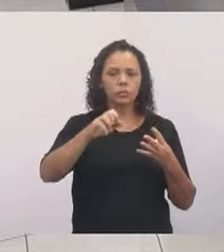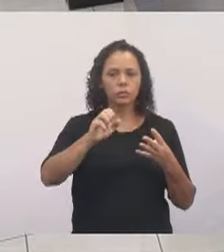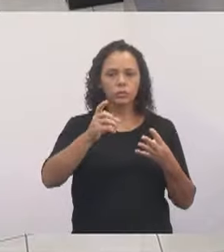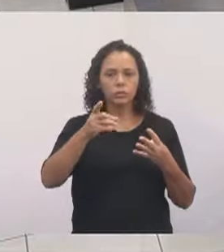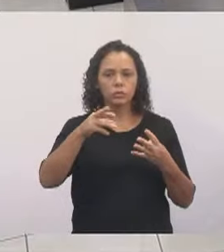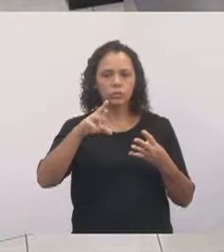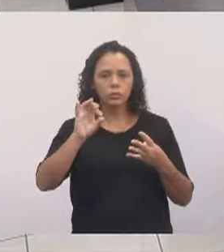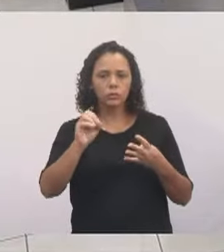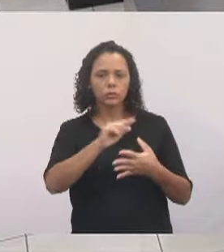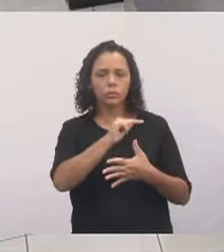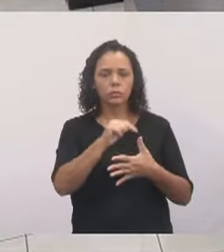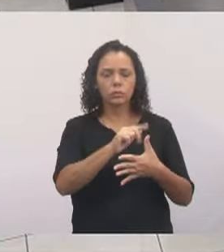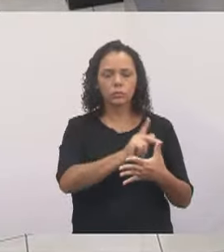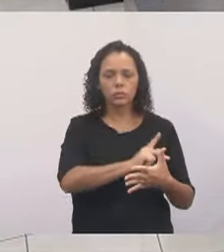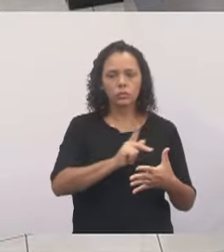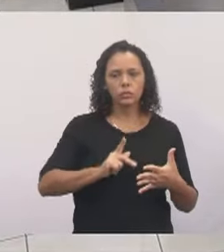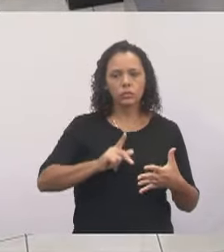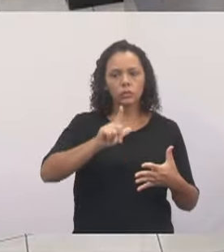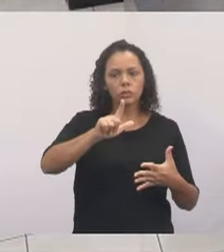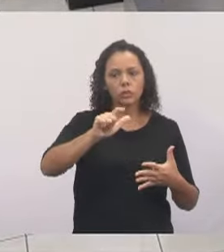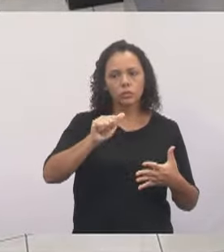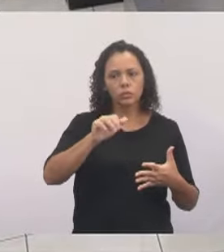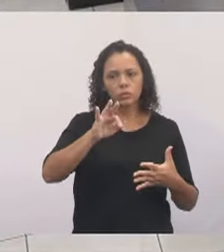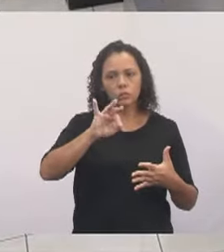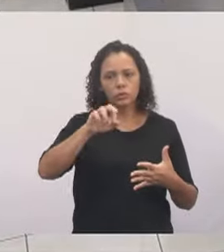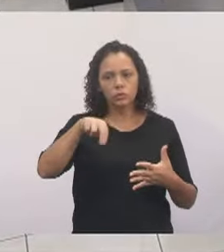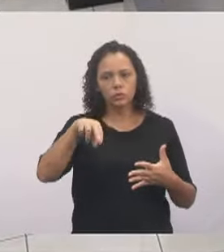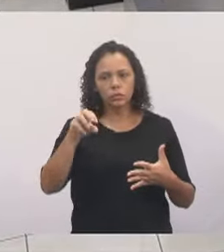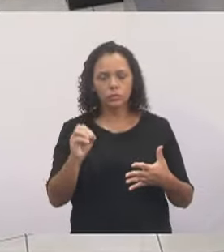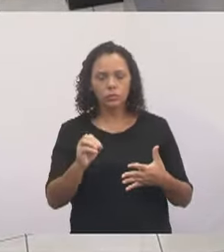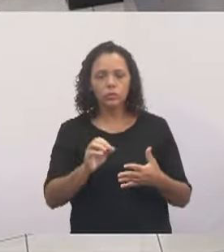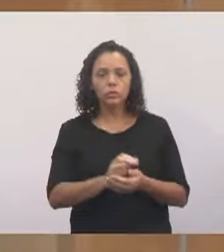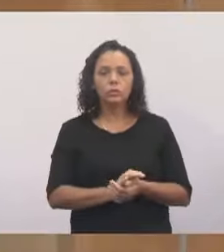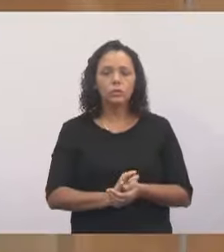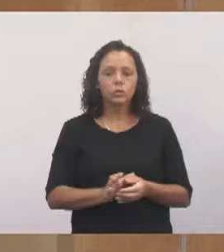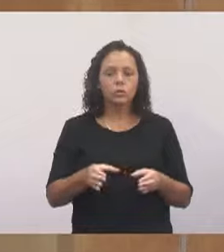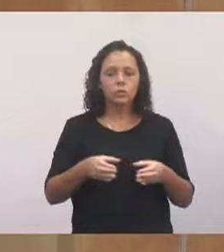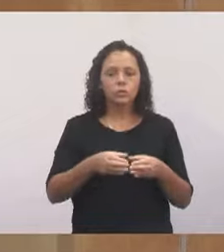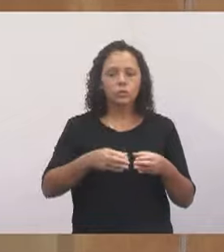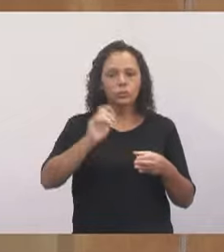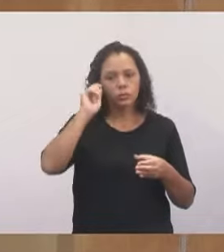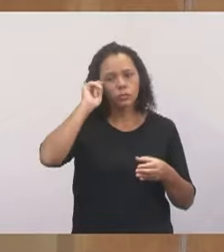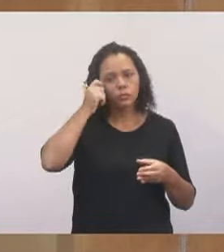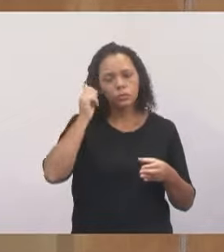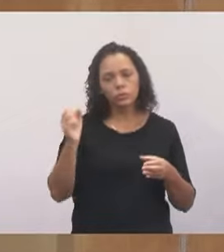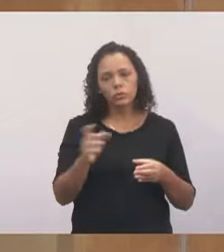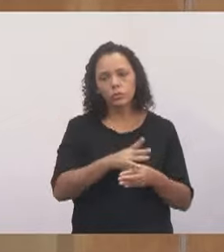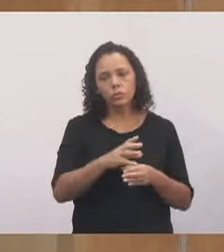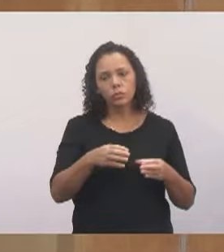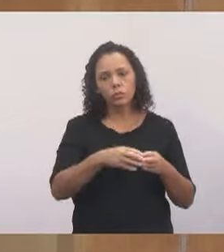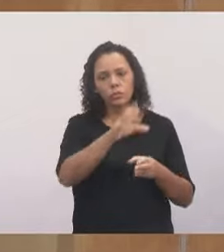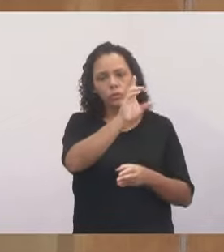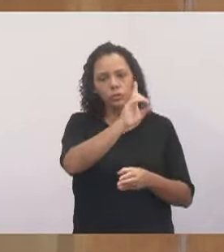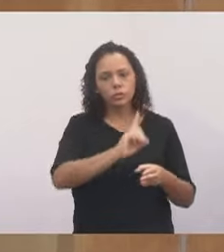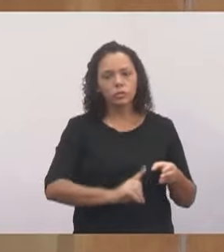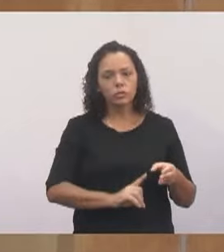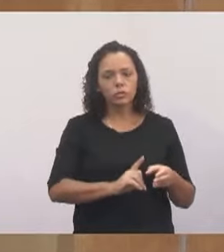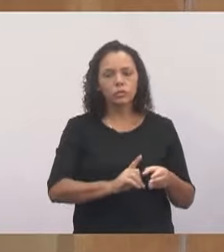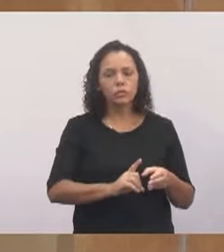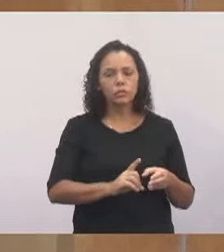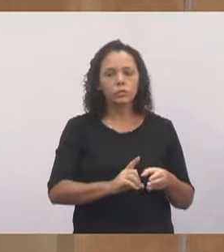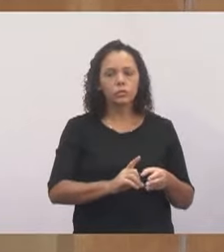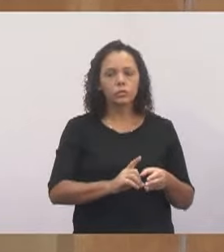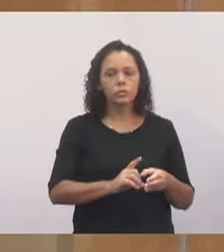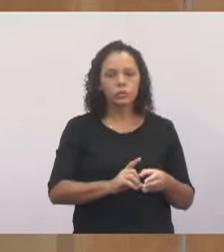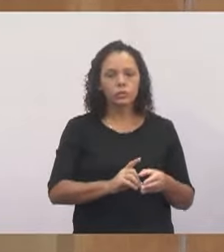conhecido como Latino, que é hoje o presidente do Ponte Preta. O Ponte Preta, que está com uma nova diretoria, que se